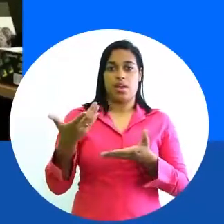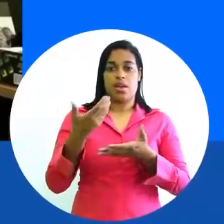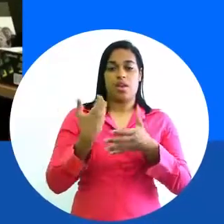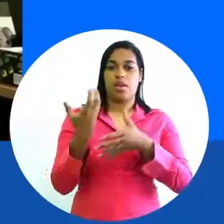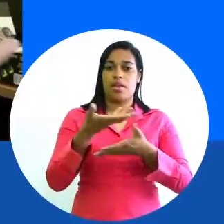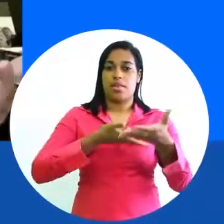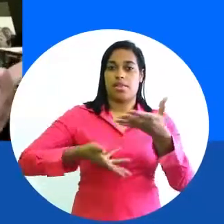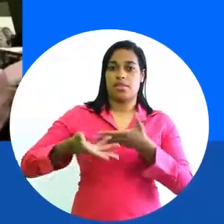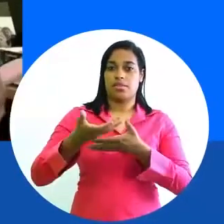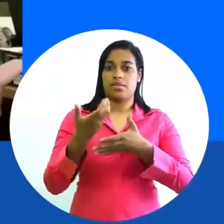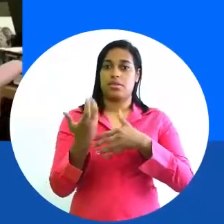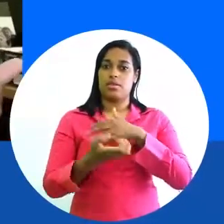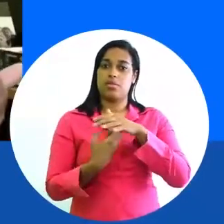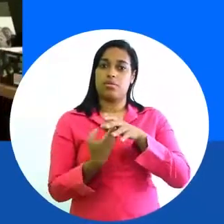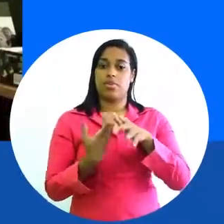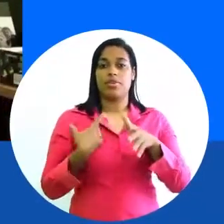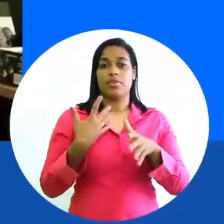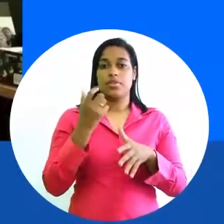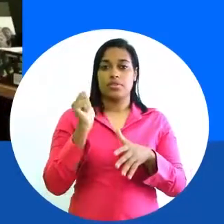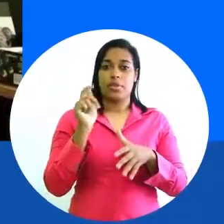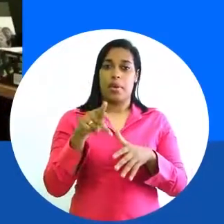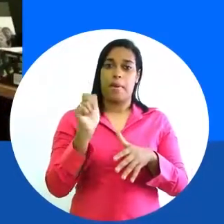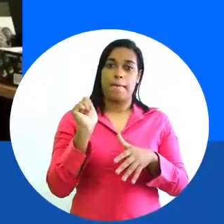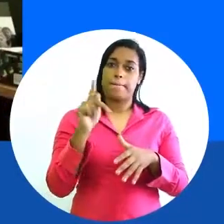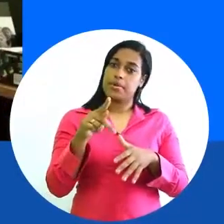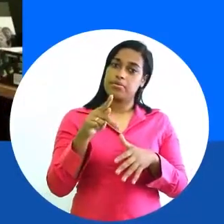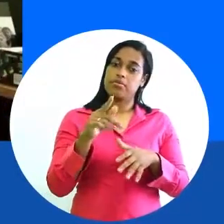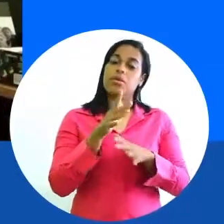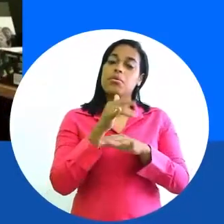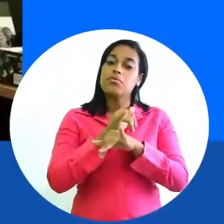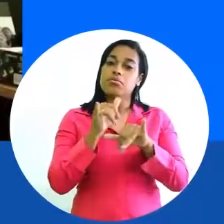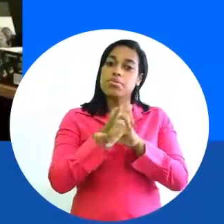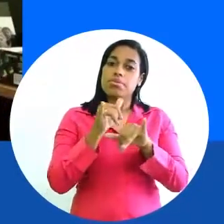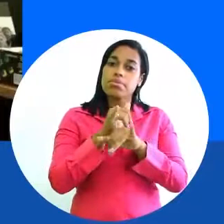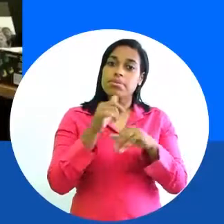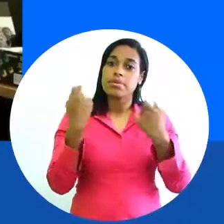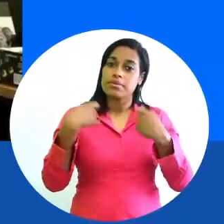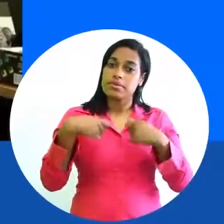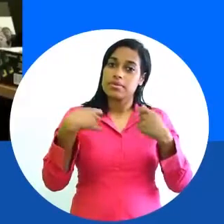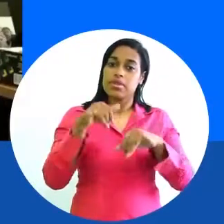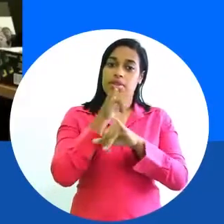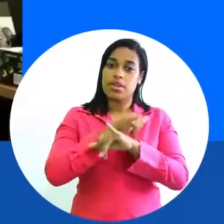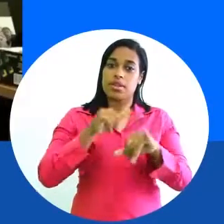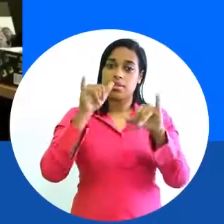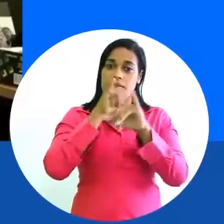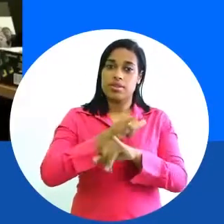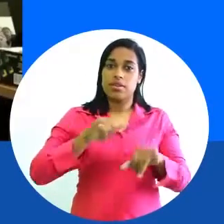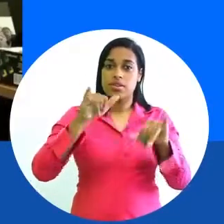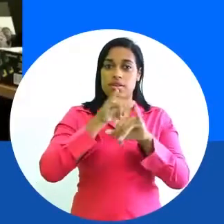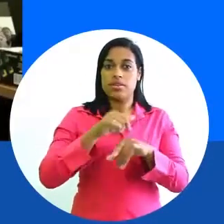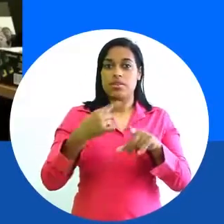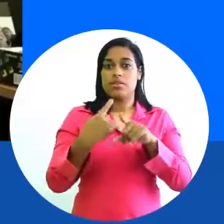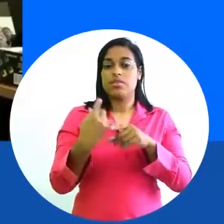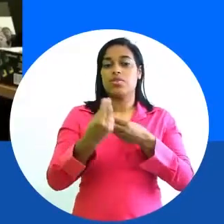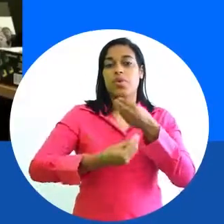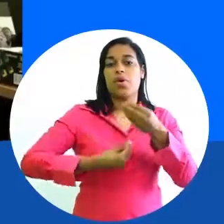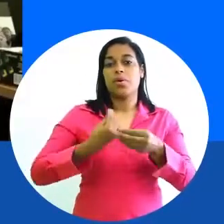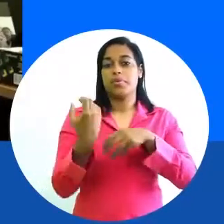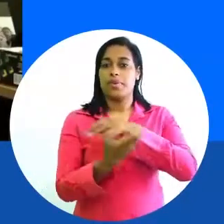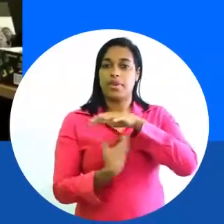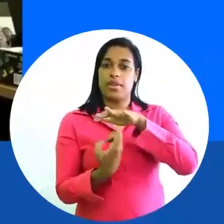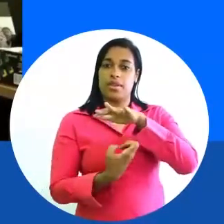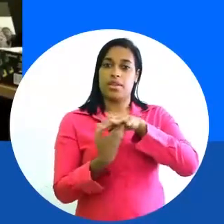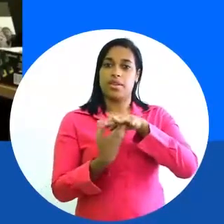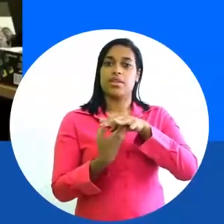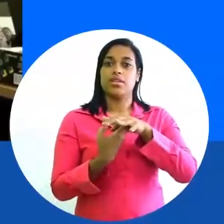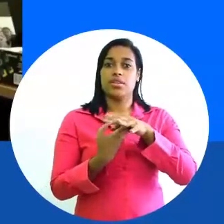emprego, vai se aposentar, às vezes não tem informação, e vai precisar dessa informação que ele vai obter através da minha empresa. Eu